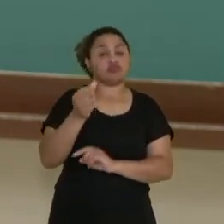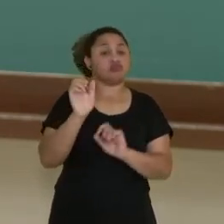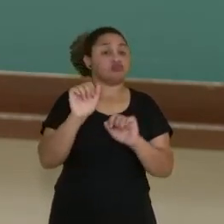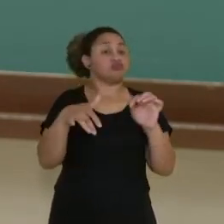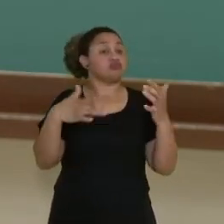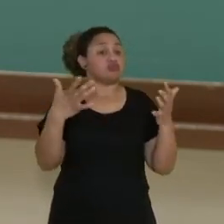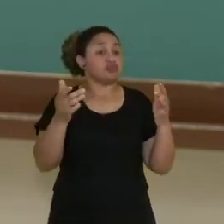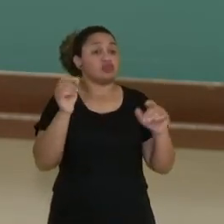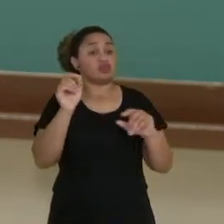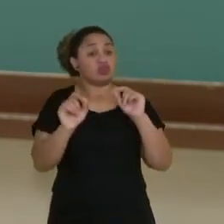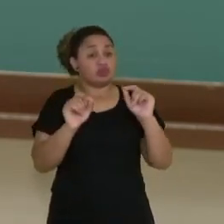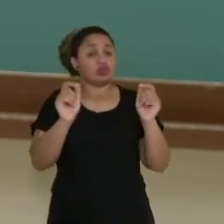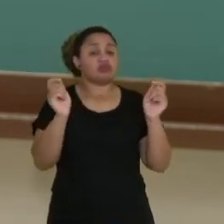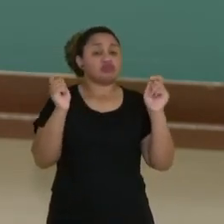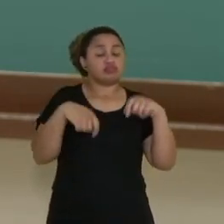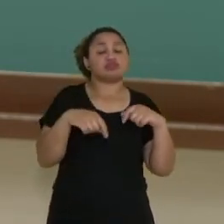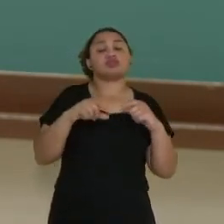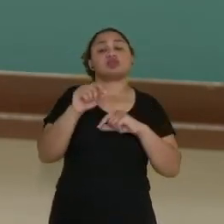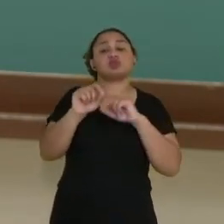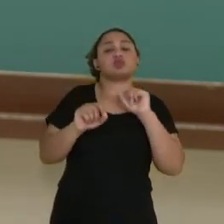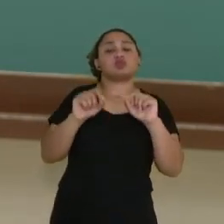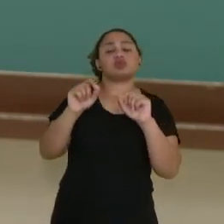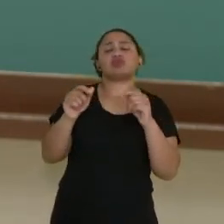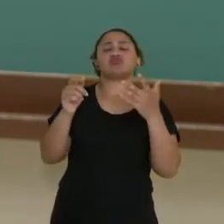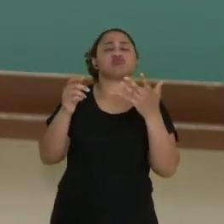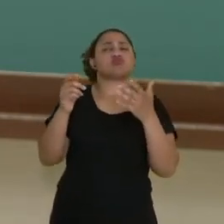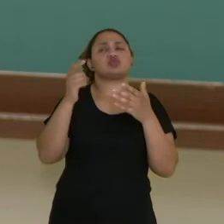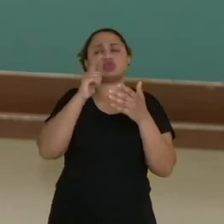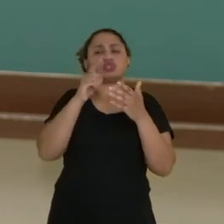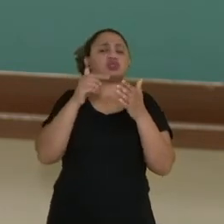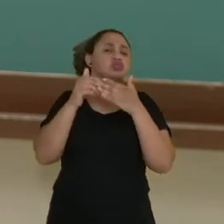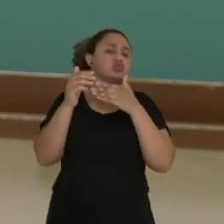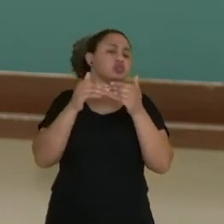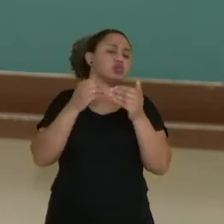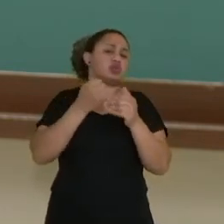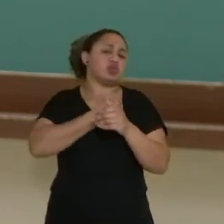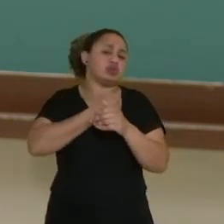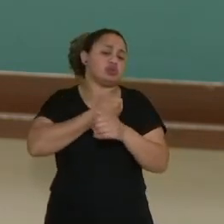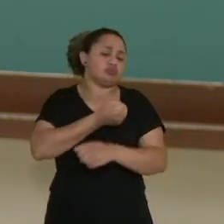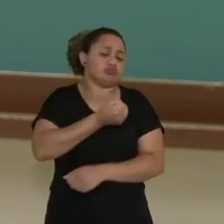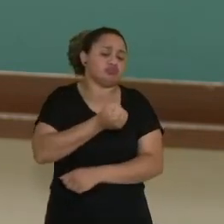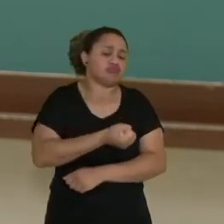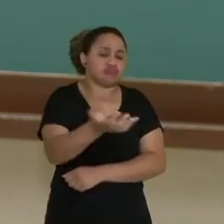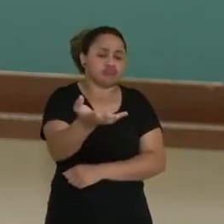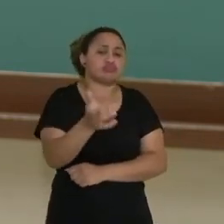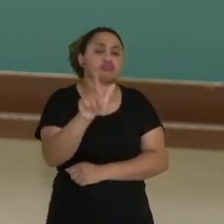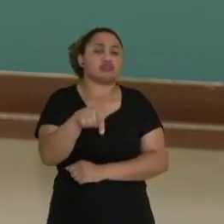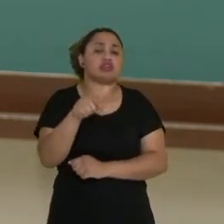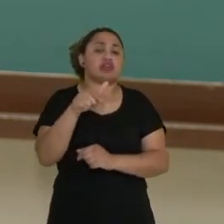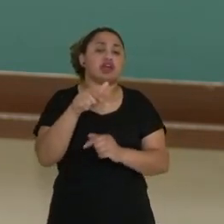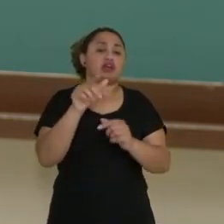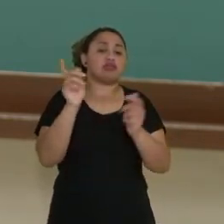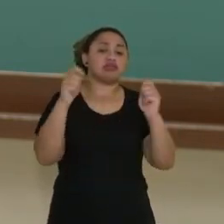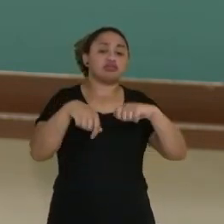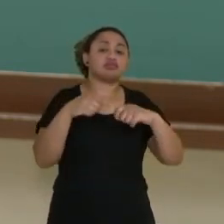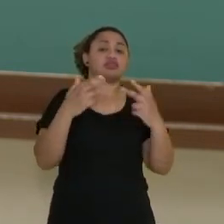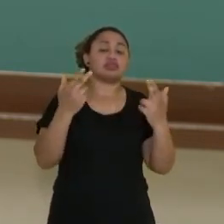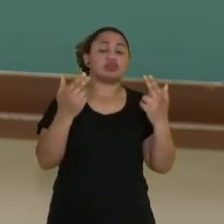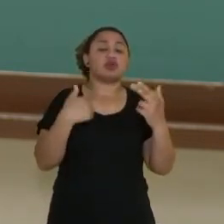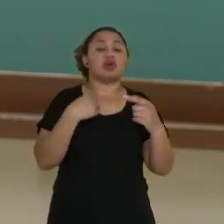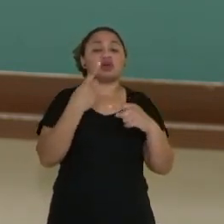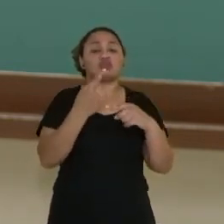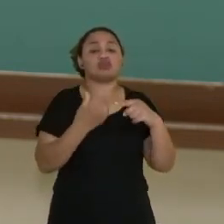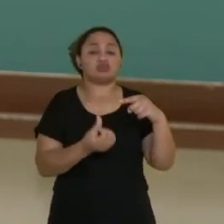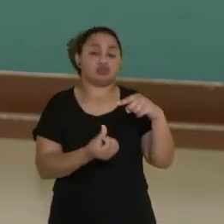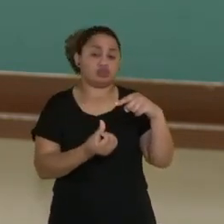Portanto, a probabilidade de sair qualquer um desses números do dado é uma probabilidade igual a de